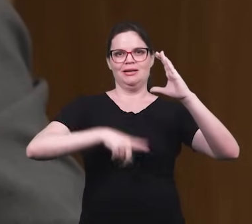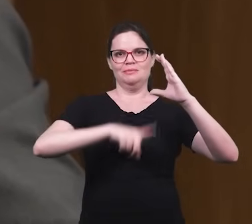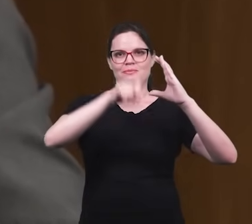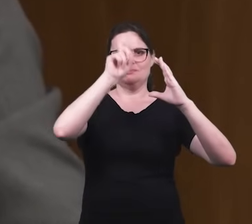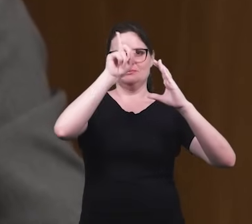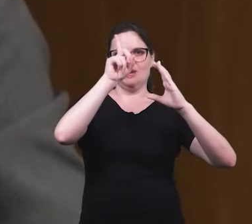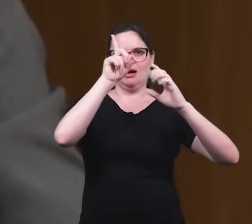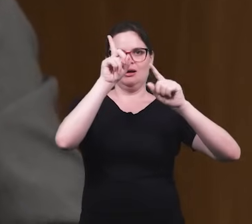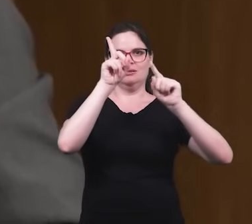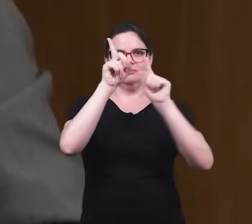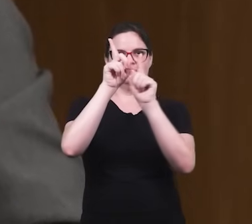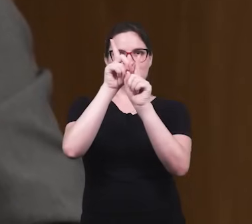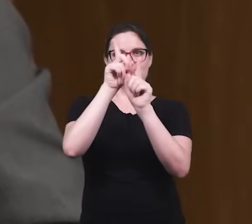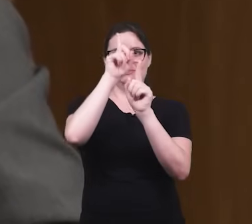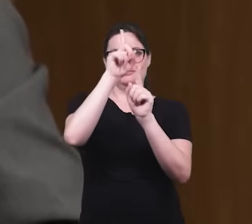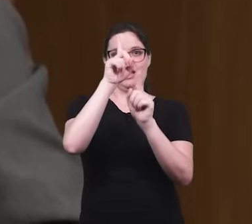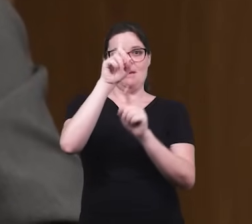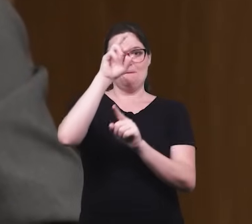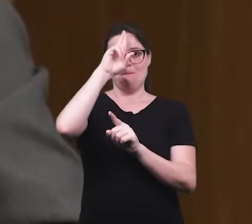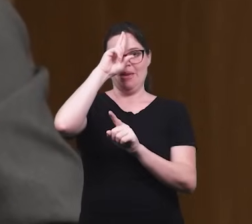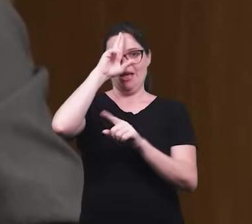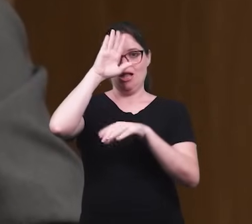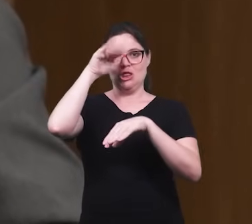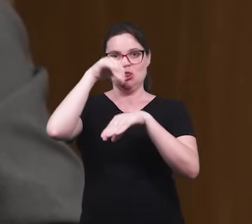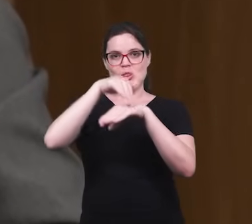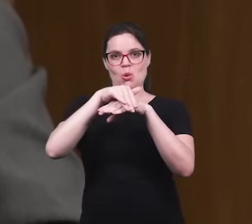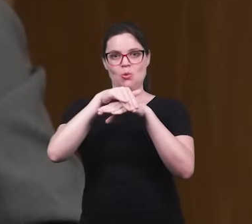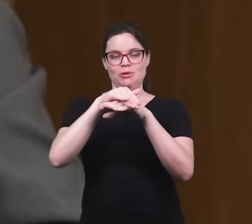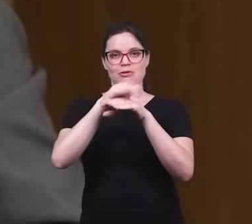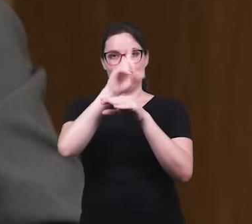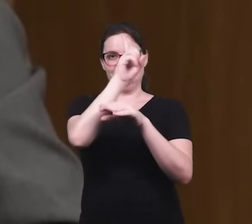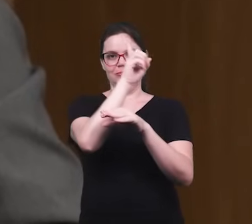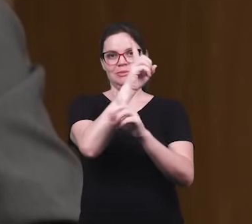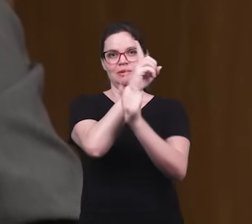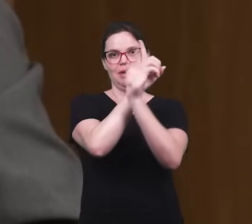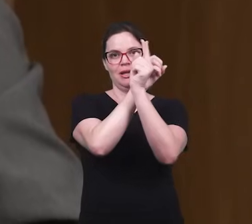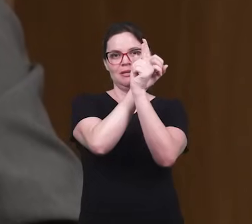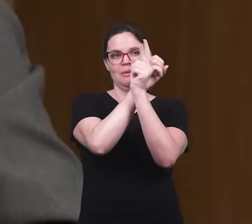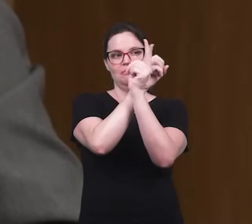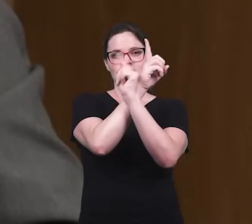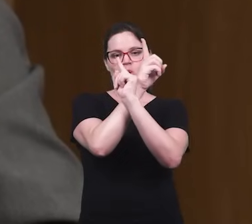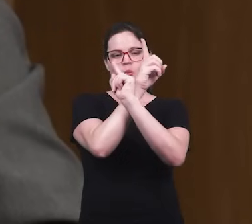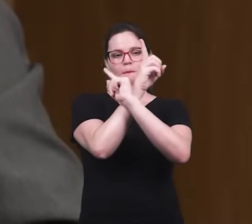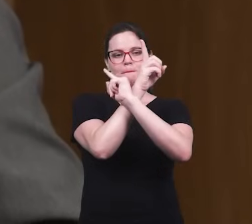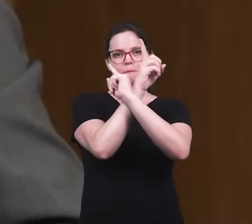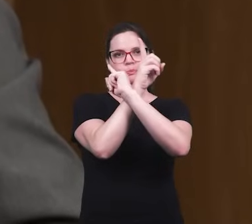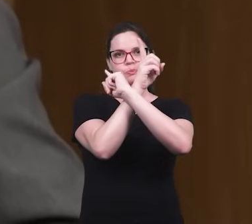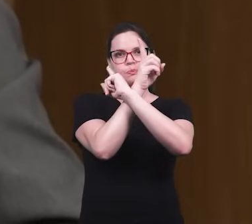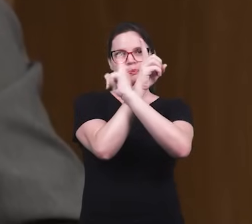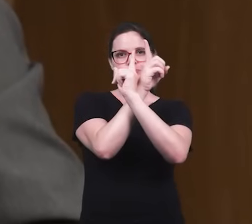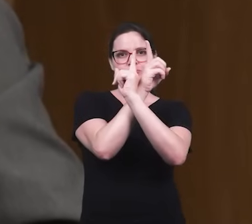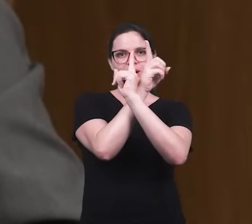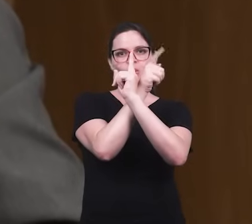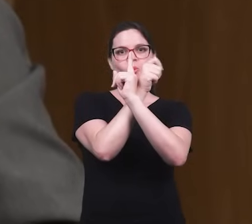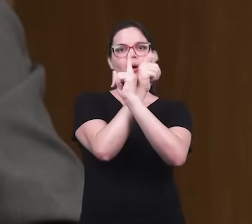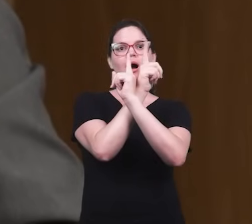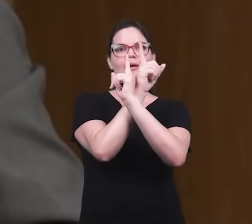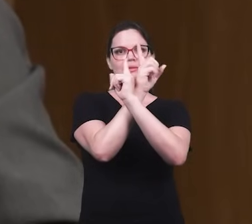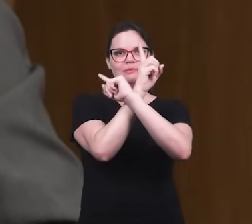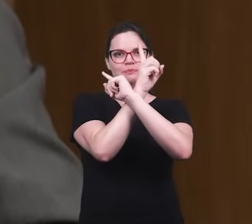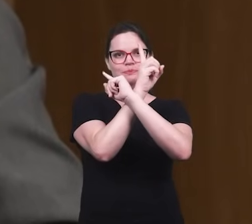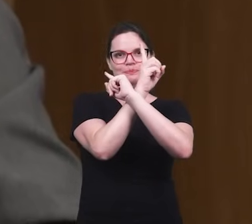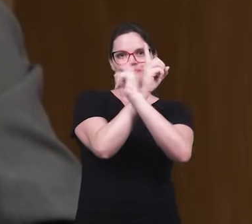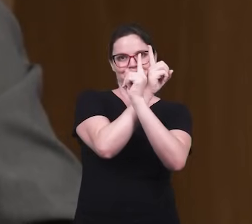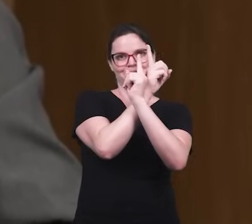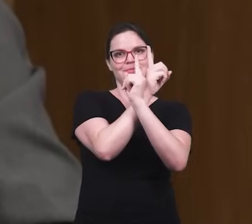próximo da meia-noite. E para nós, né, que temos como a nossa direção a palavra